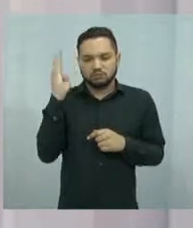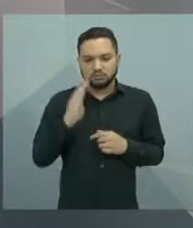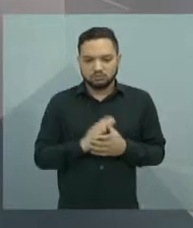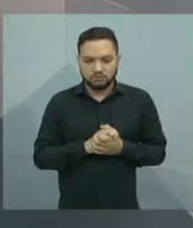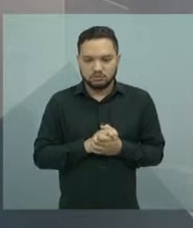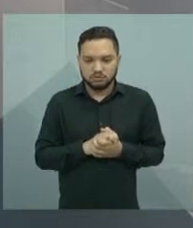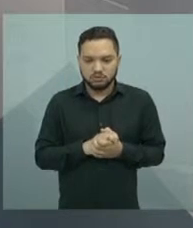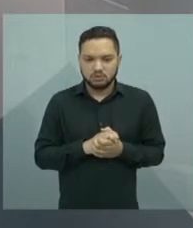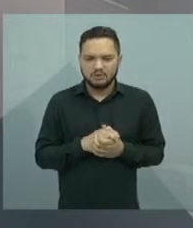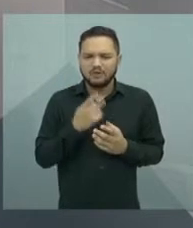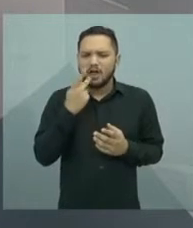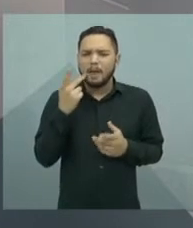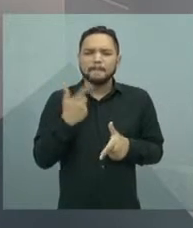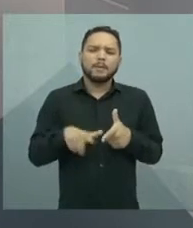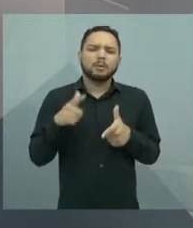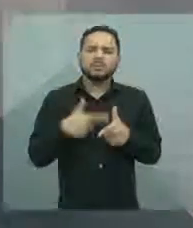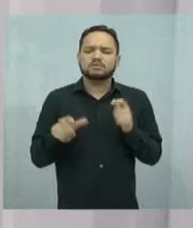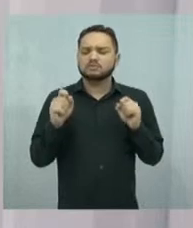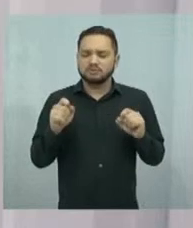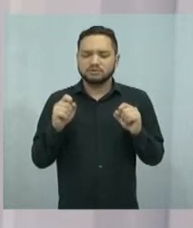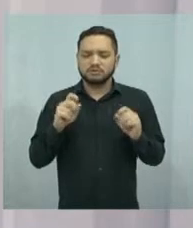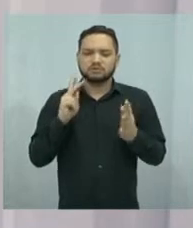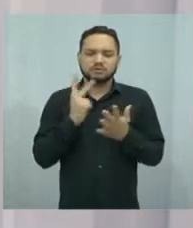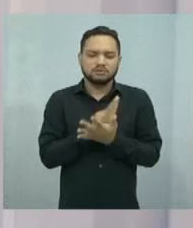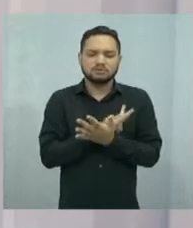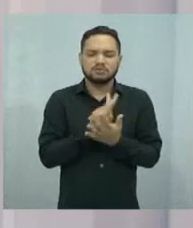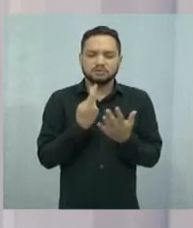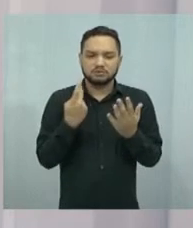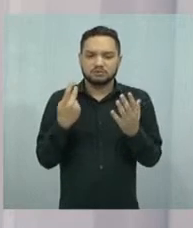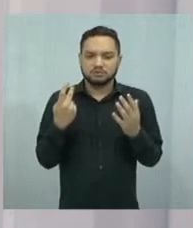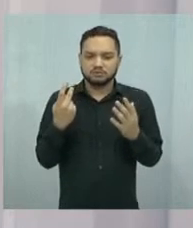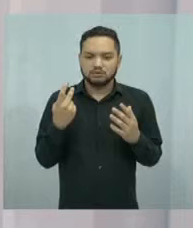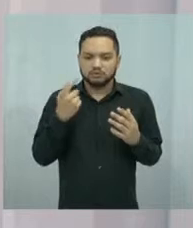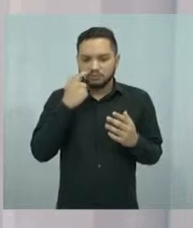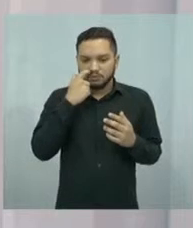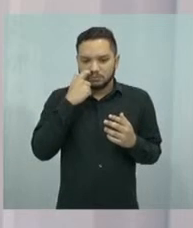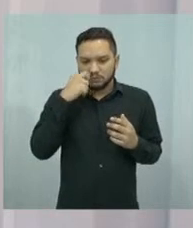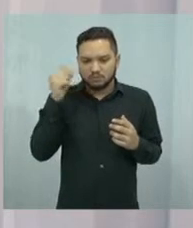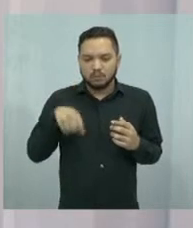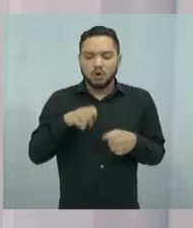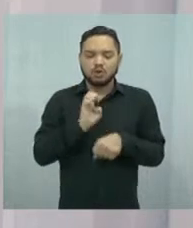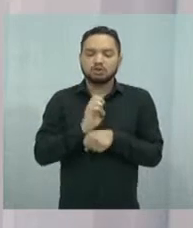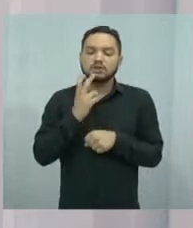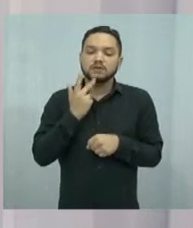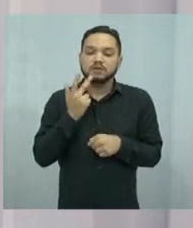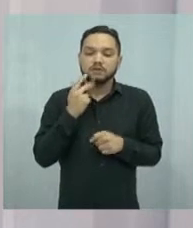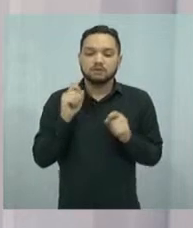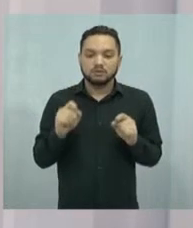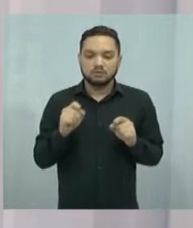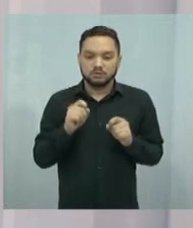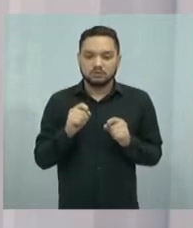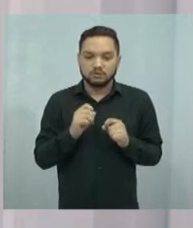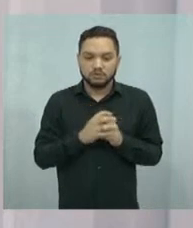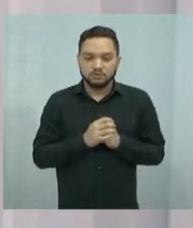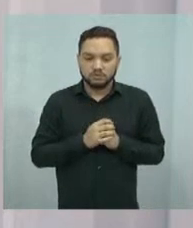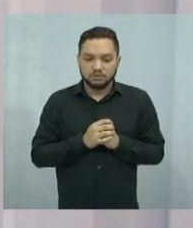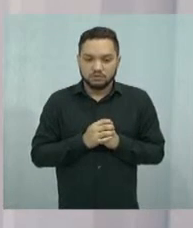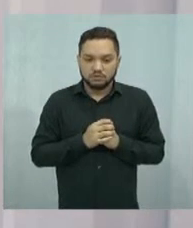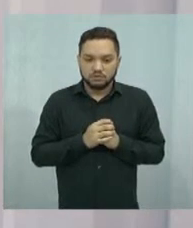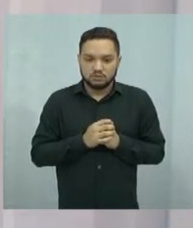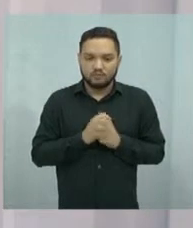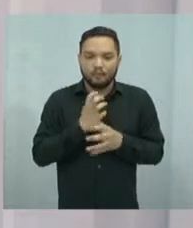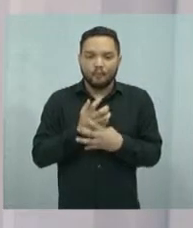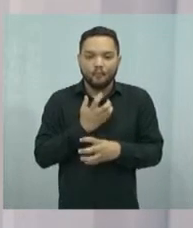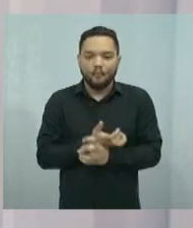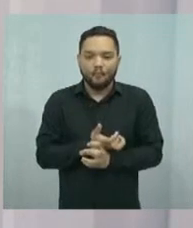eu digo tragédias, eu me refiro aqui talvez à maior tragédia enfrentada pelo Estado do Ceará, que é, sem dúvida alguma, a